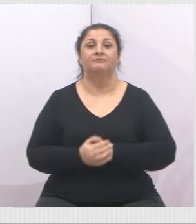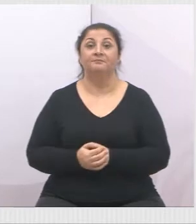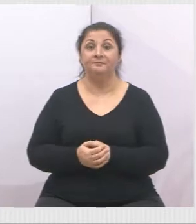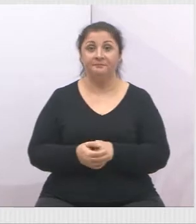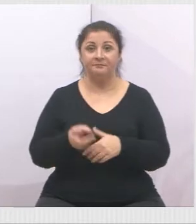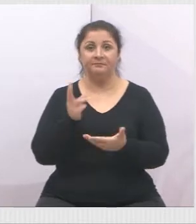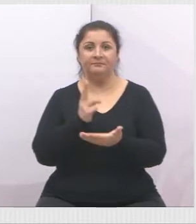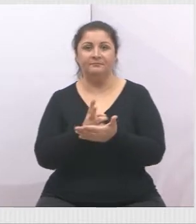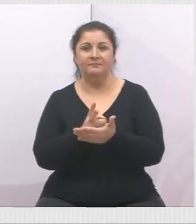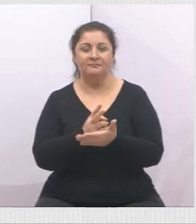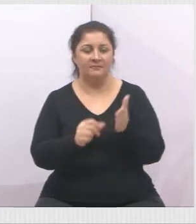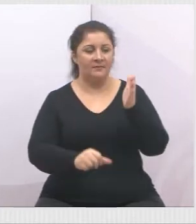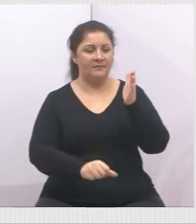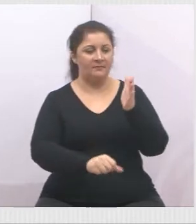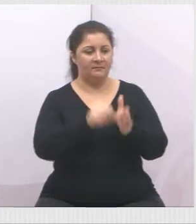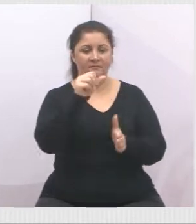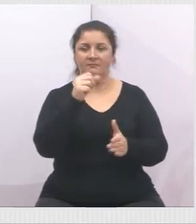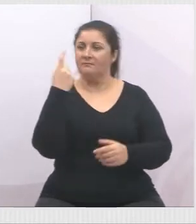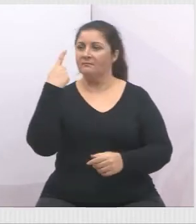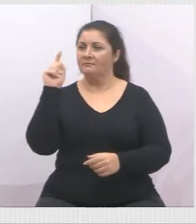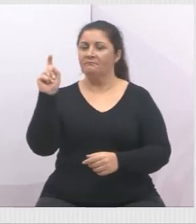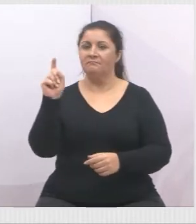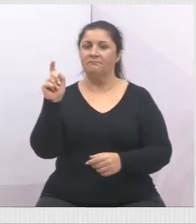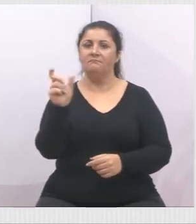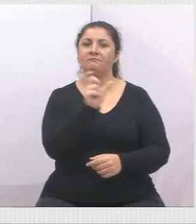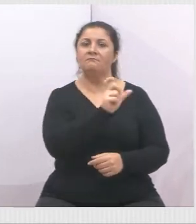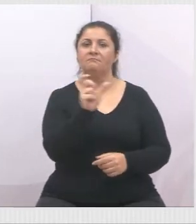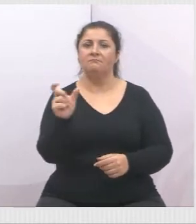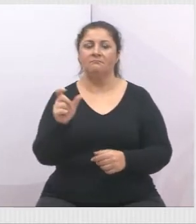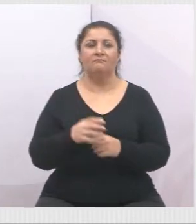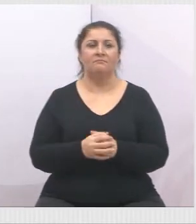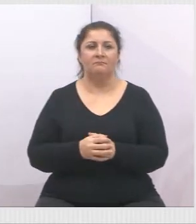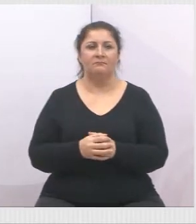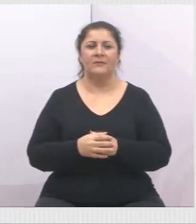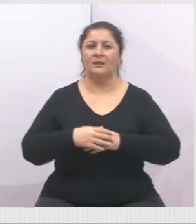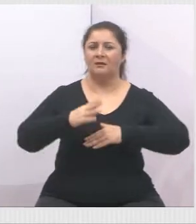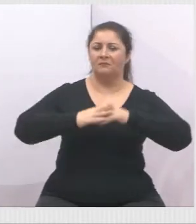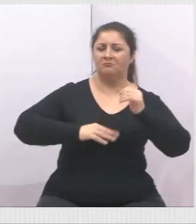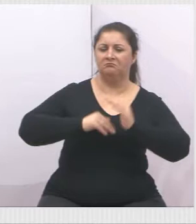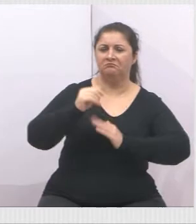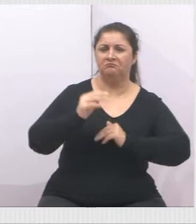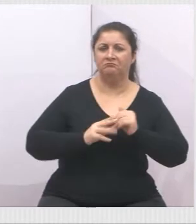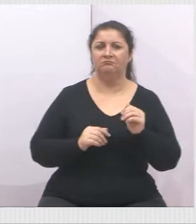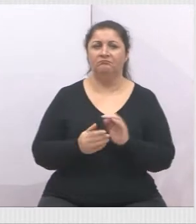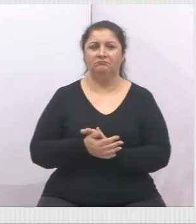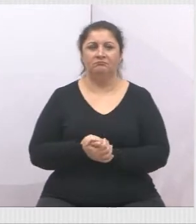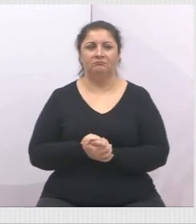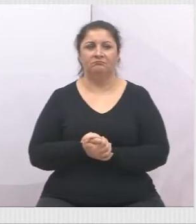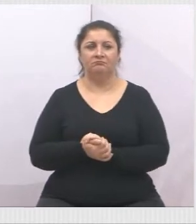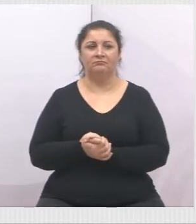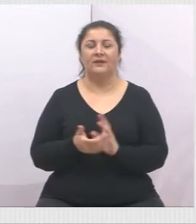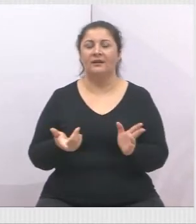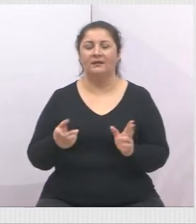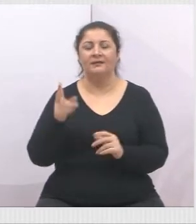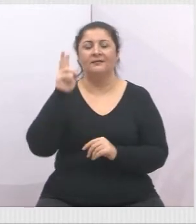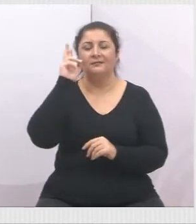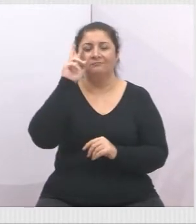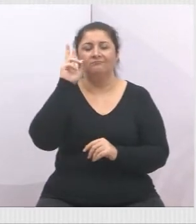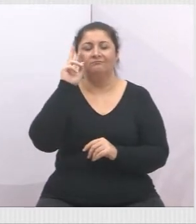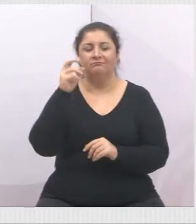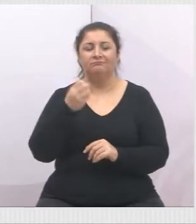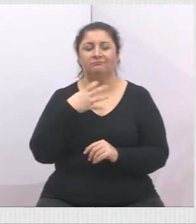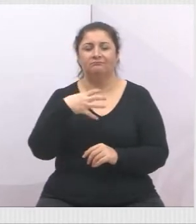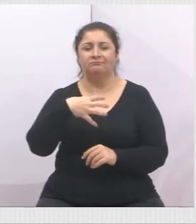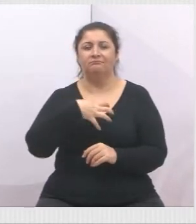a primeira e a última palavra dos nossos atendimentos e tratamentos. E eu me recordo muito de me sentir